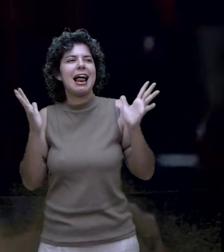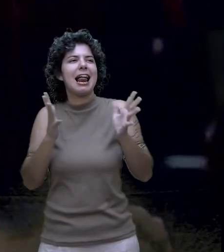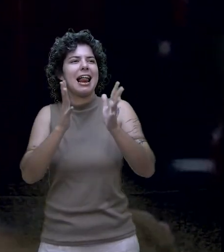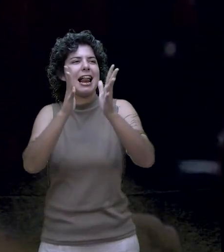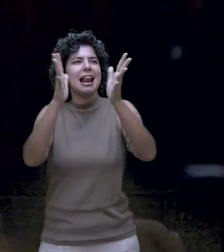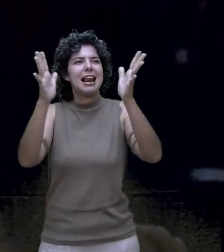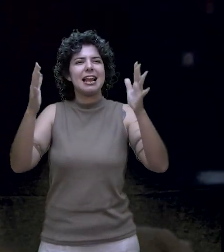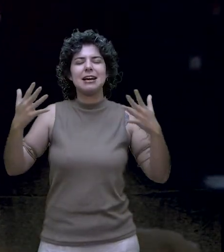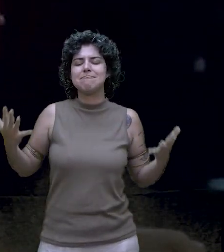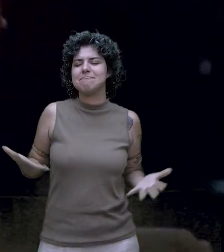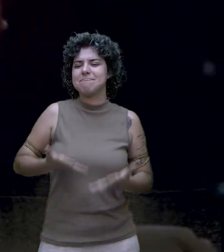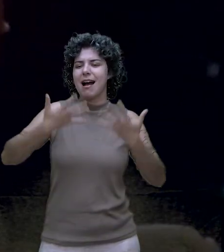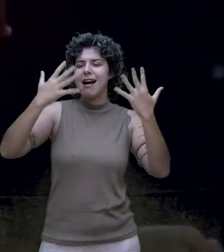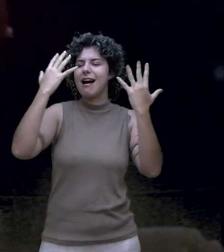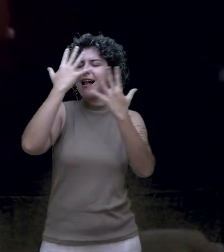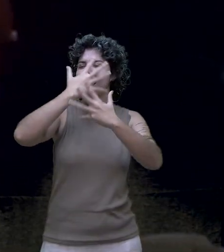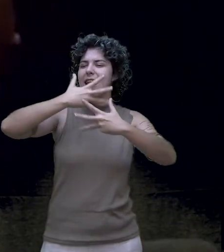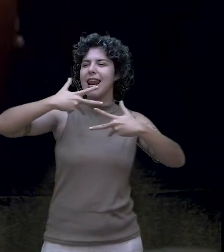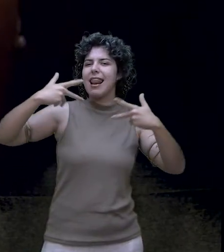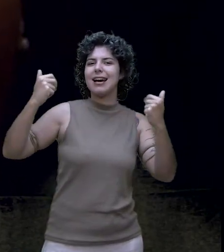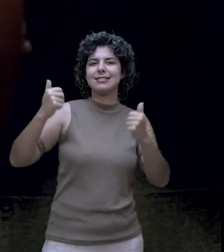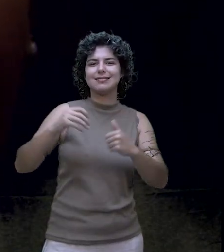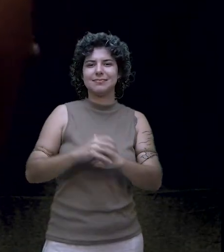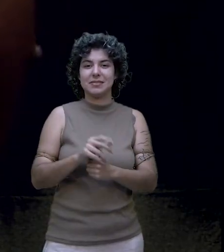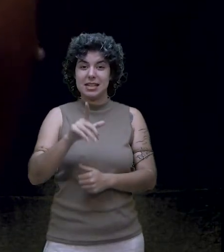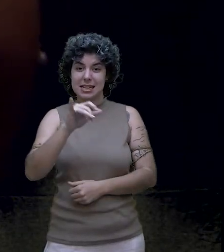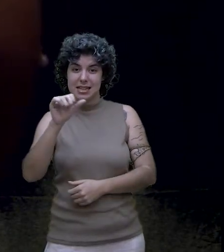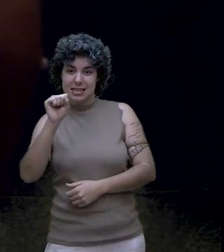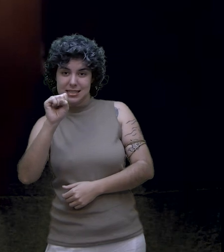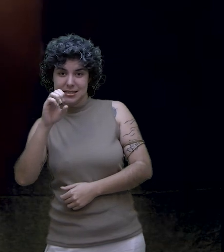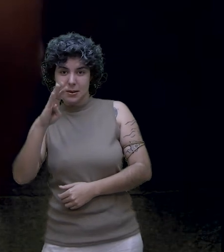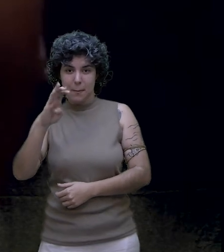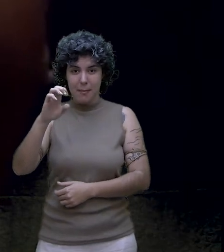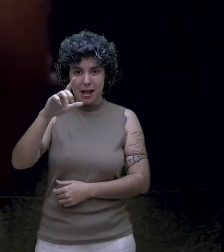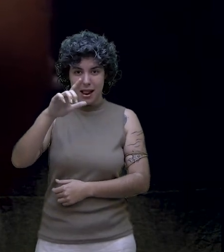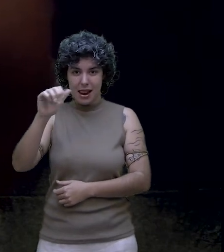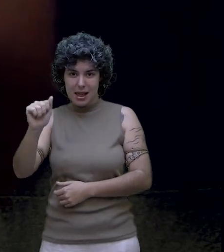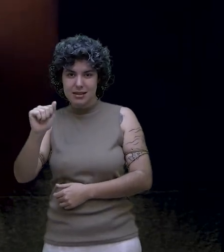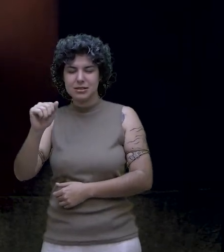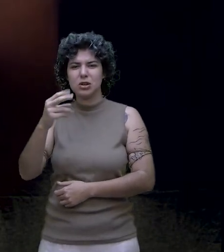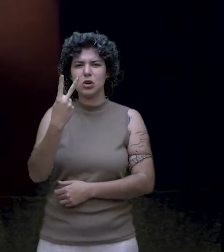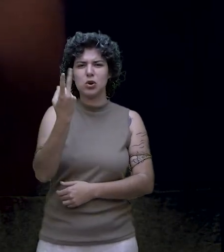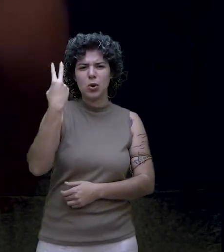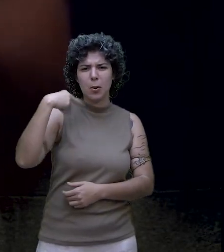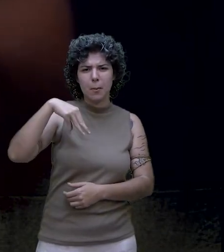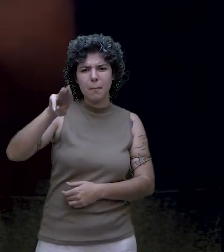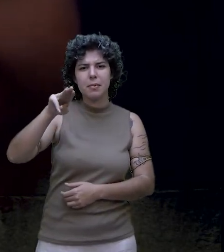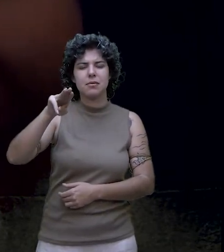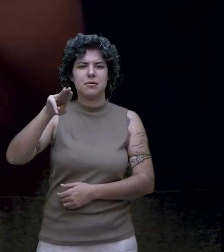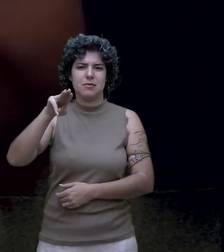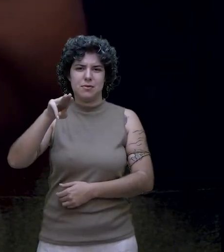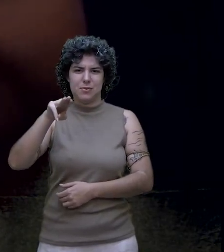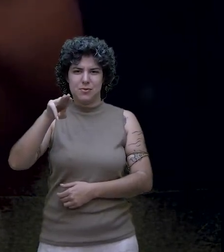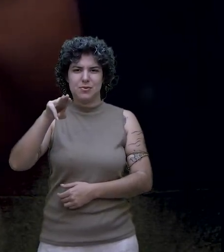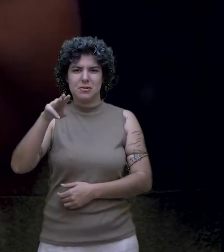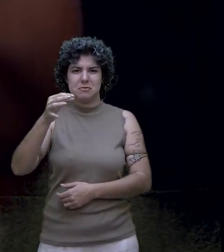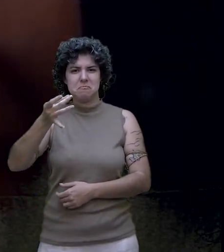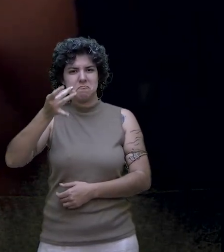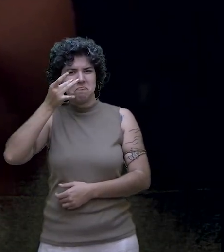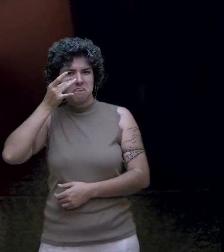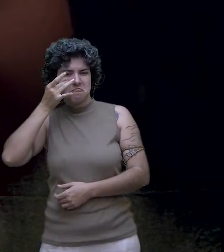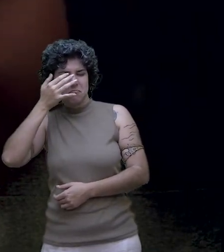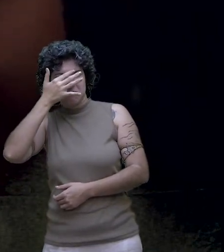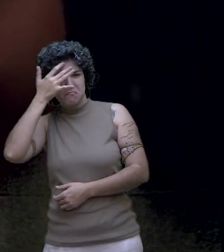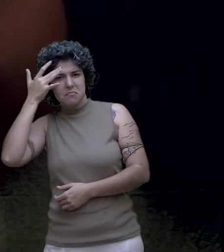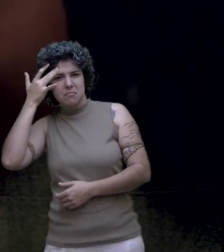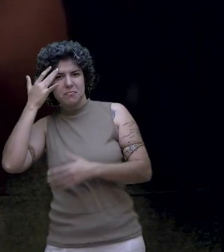vez mais dela. Lisbela, BR. 2 milhões de espectadores e 0 estereótipos. Esse teste